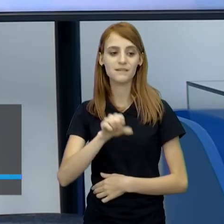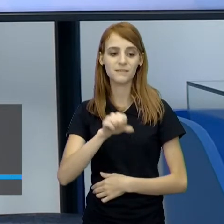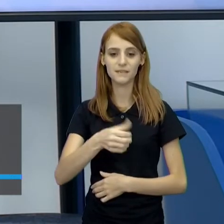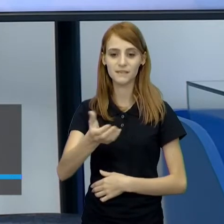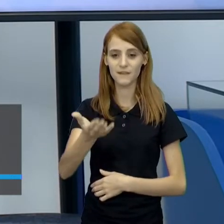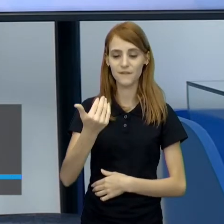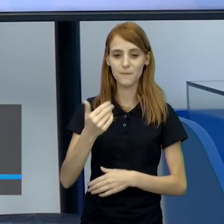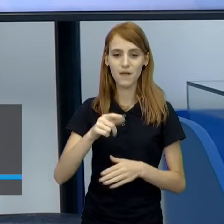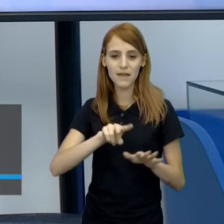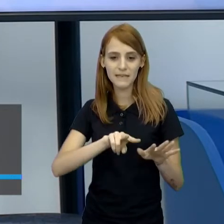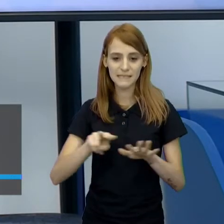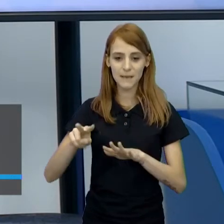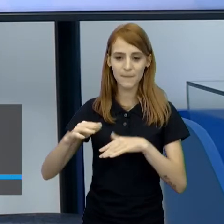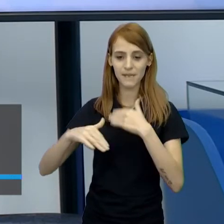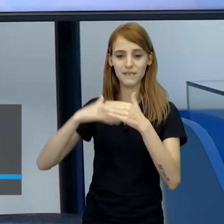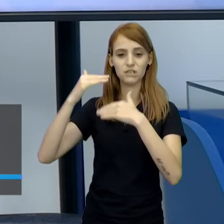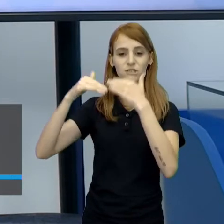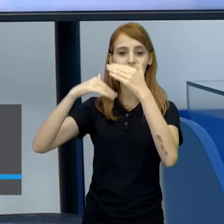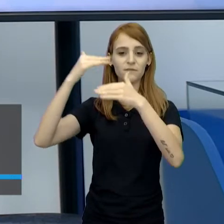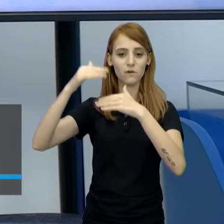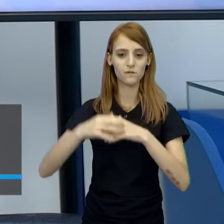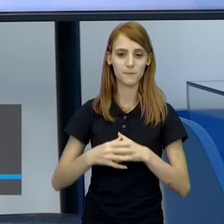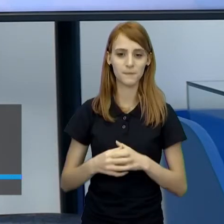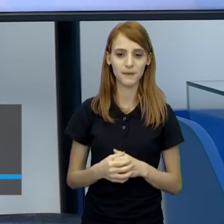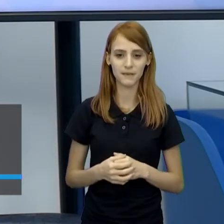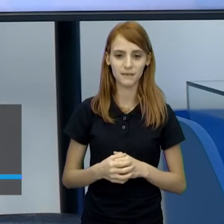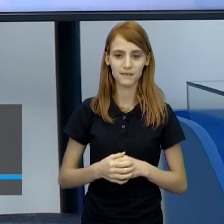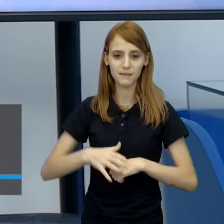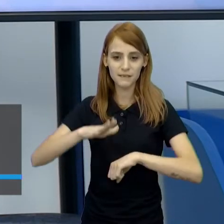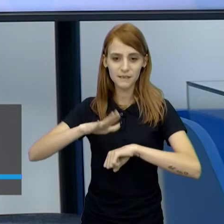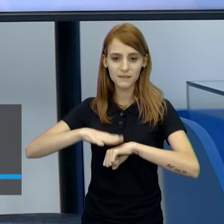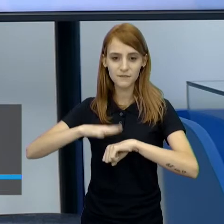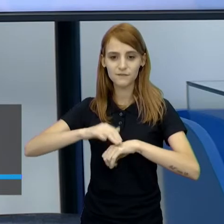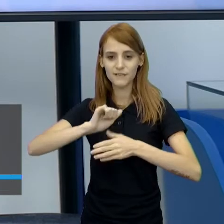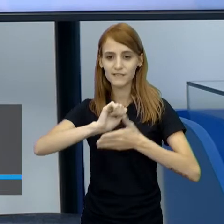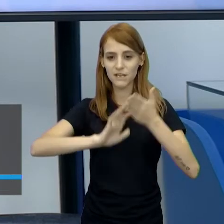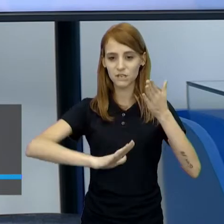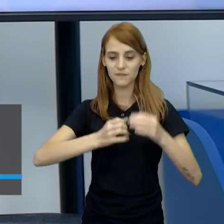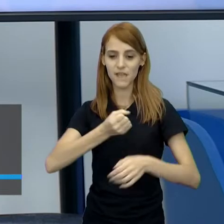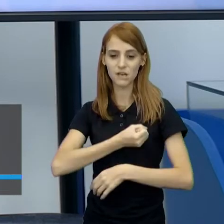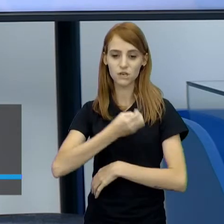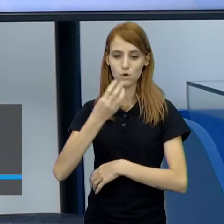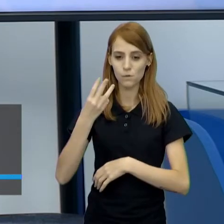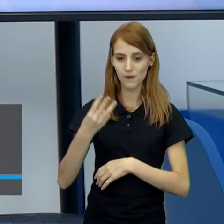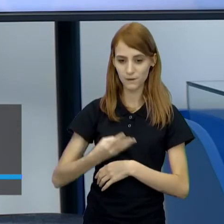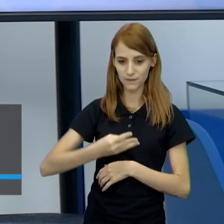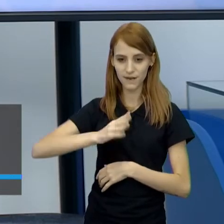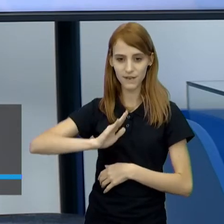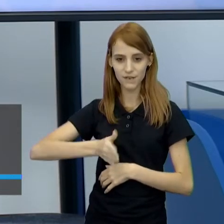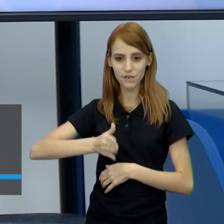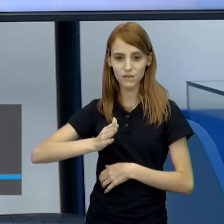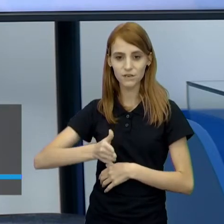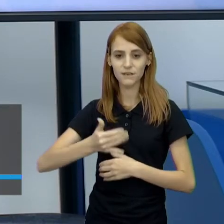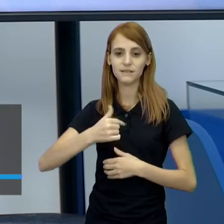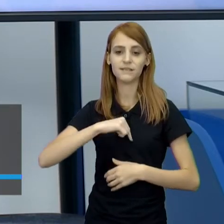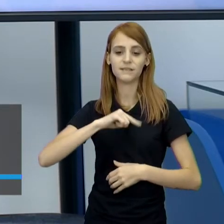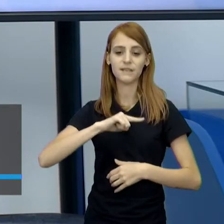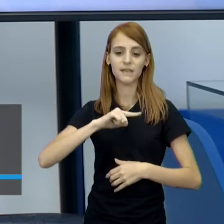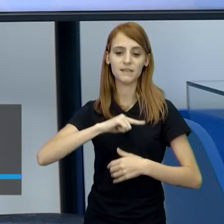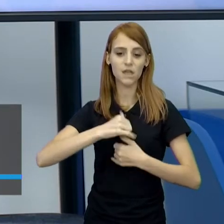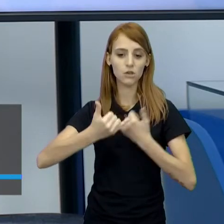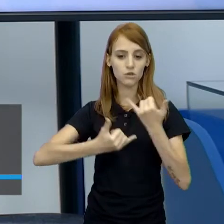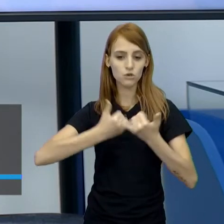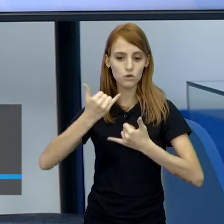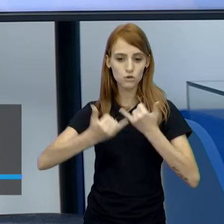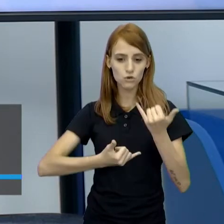do Desenvolvimento, acabamos a introdução. O que a gente fez nessa atividade 3 já, né? Nós já fizemos um jogo, nós